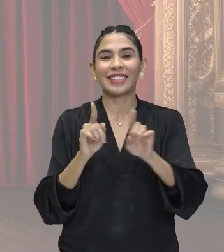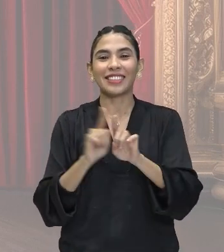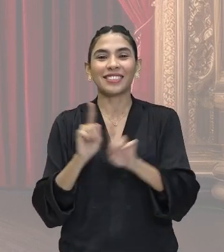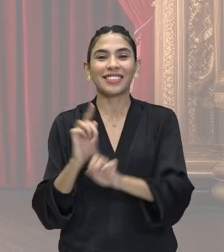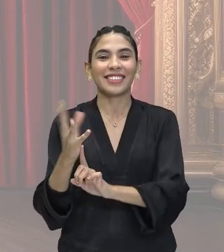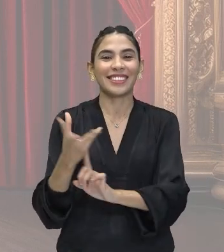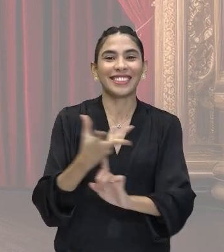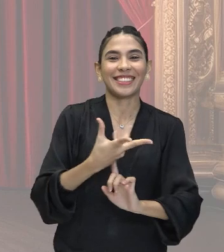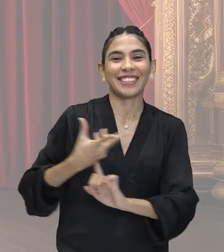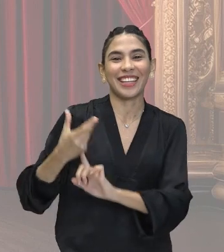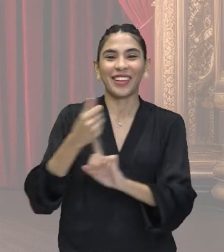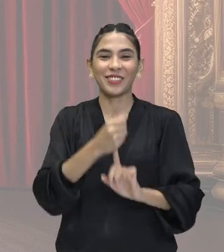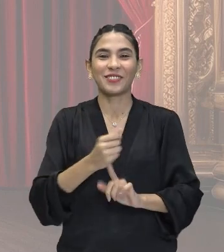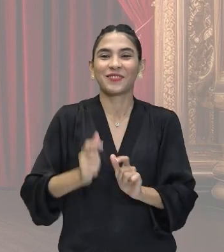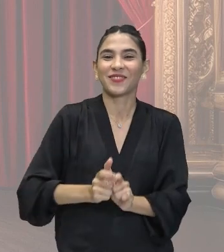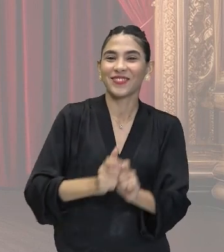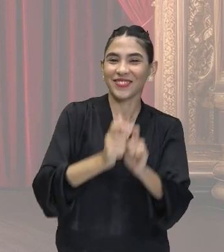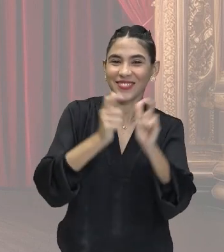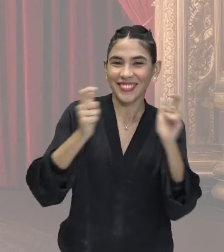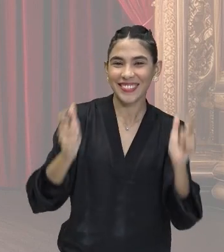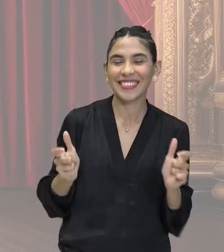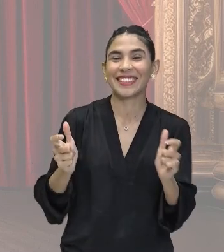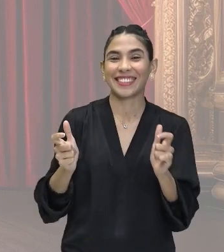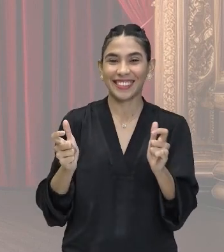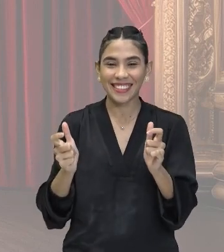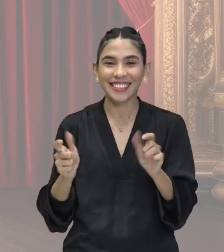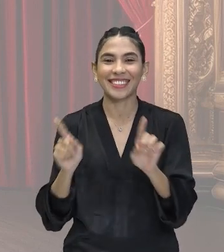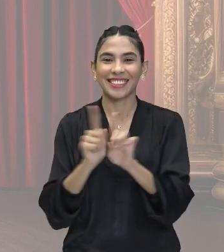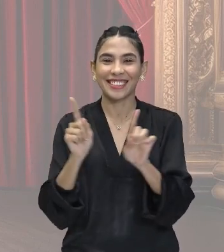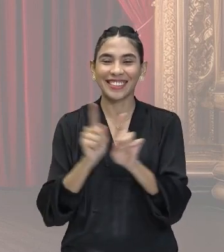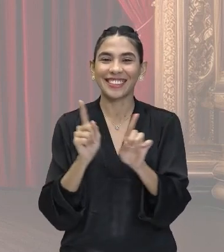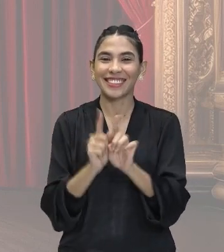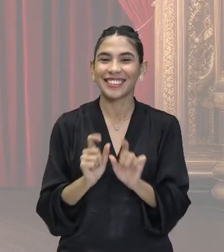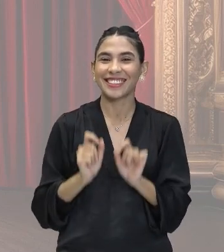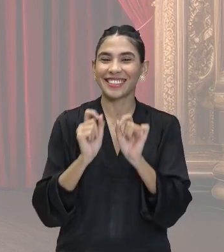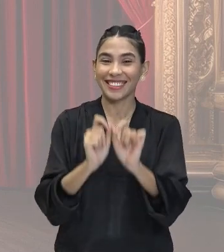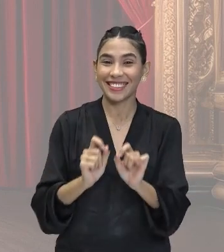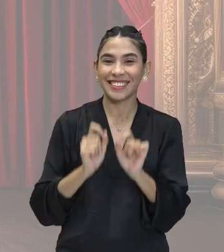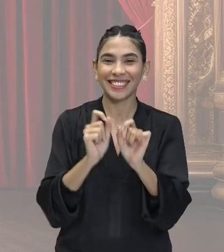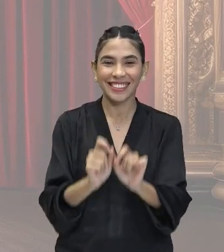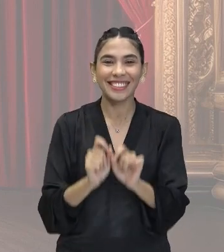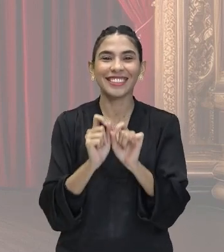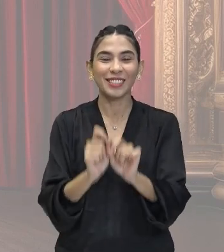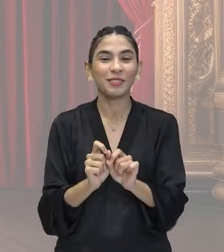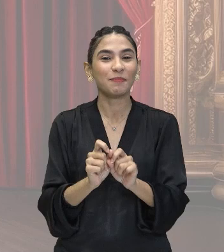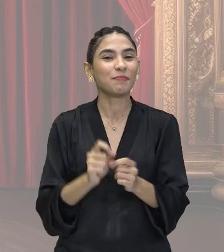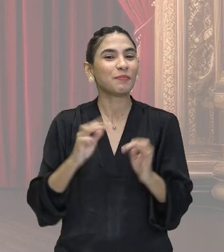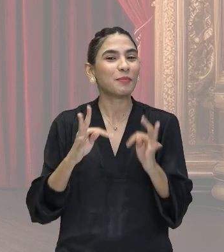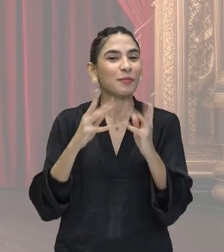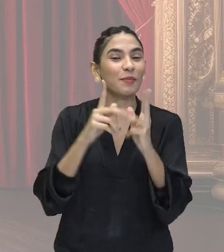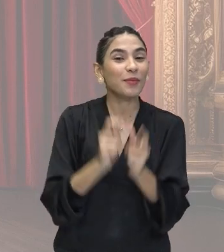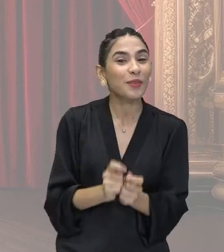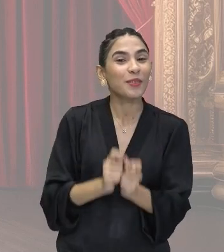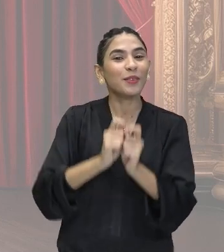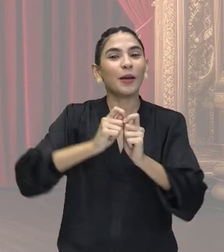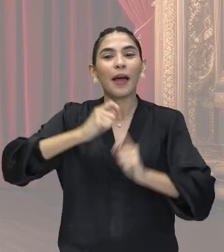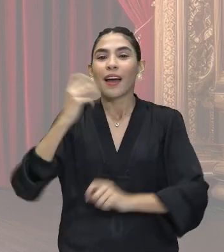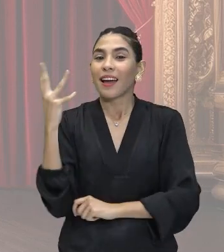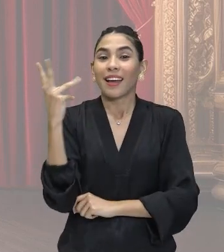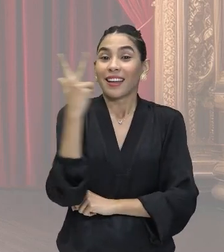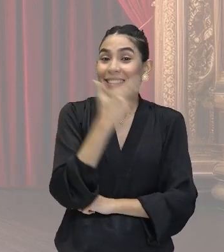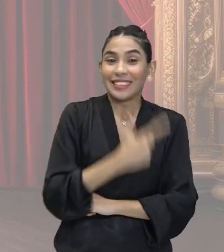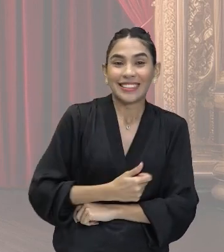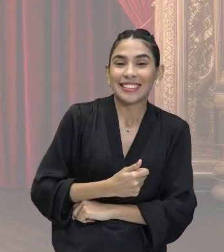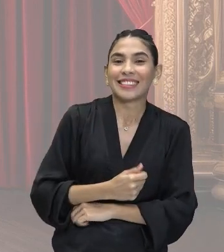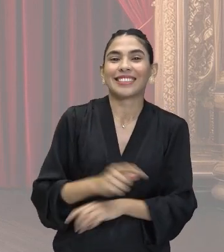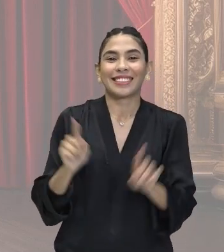é como lavor de joalheiro, ou bem de estatuário. Tudo quanto é belo,